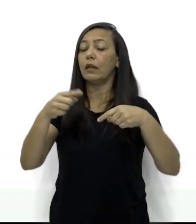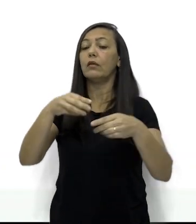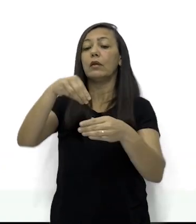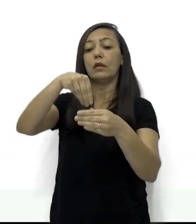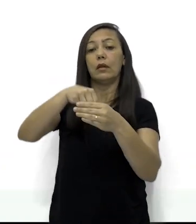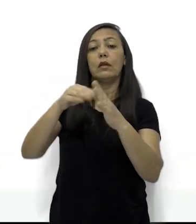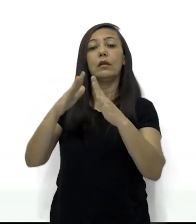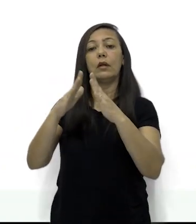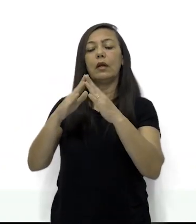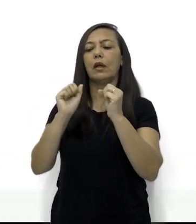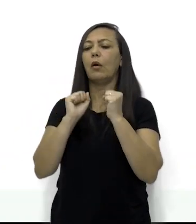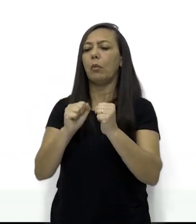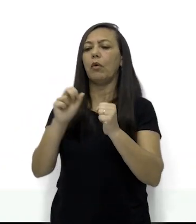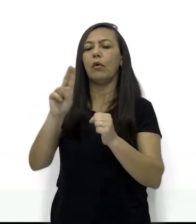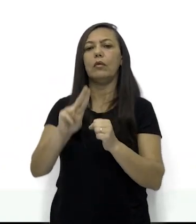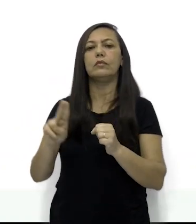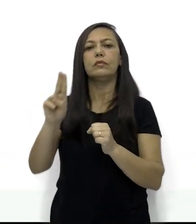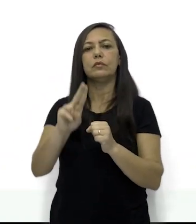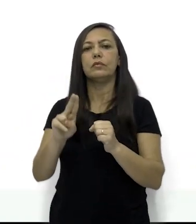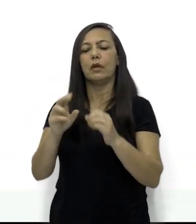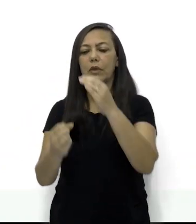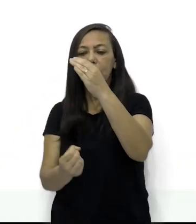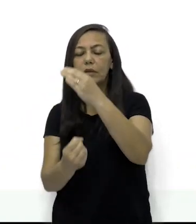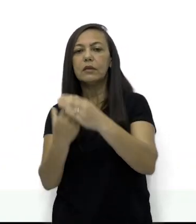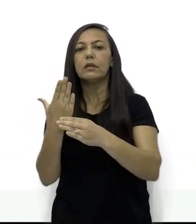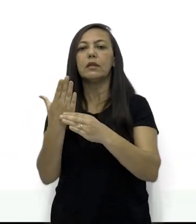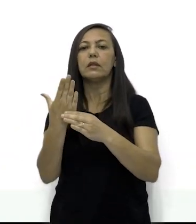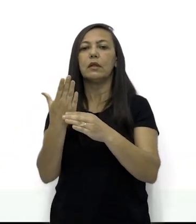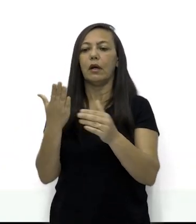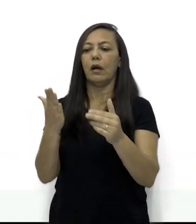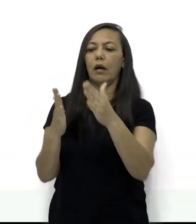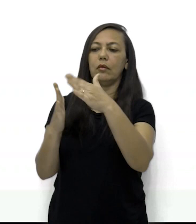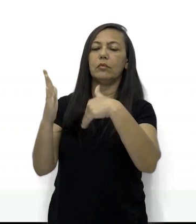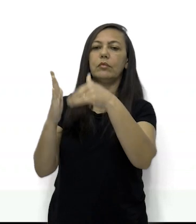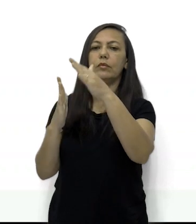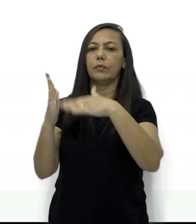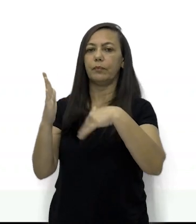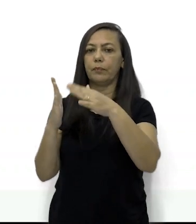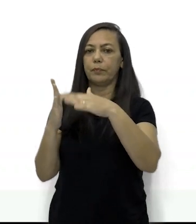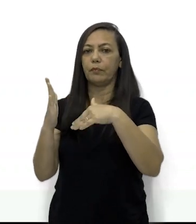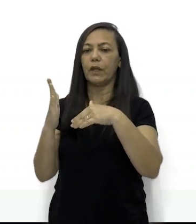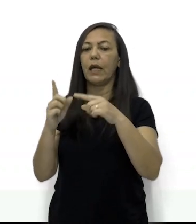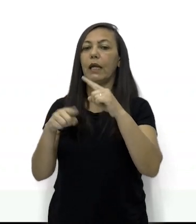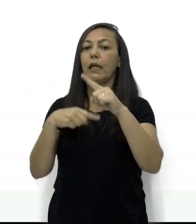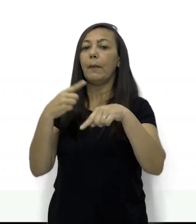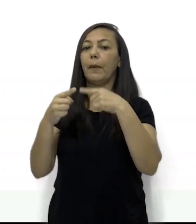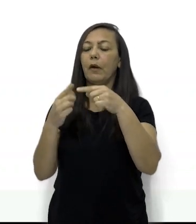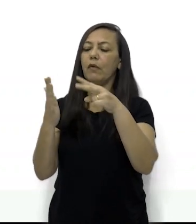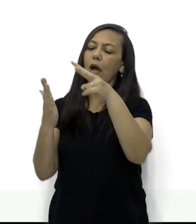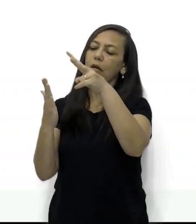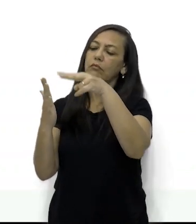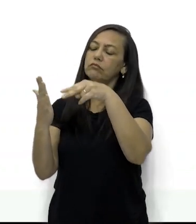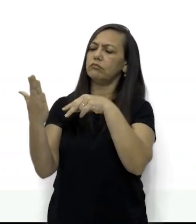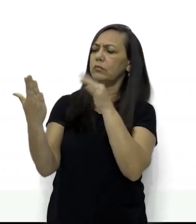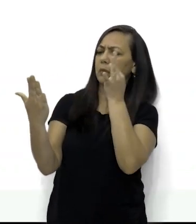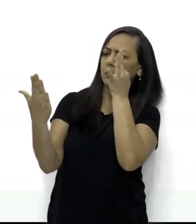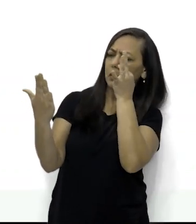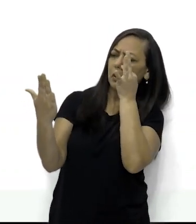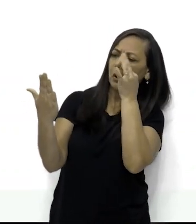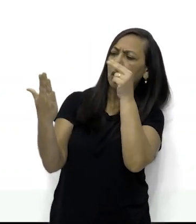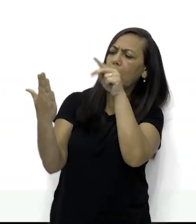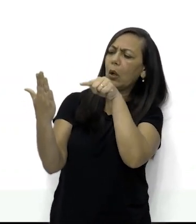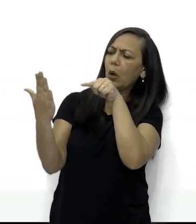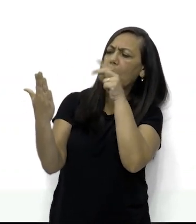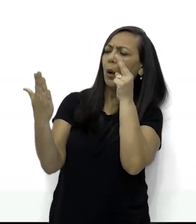que vocês tiverem e que possa ser utilizado na criação, né? Após esse momento, vocês vão fazer uma leitura da obra de arte de